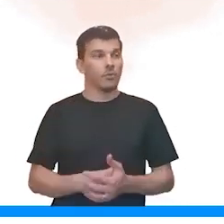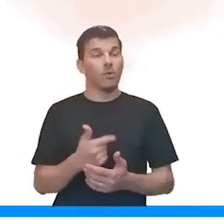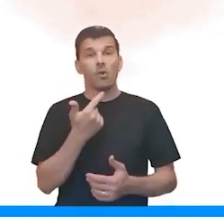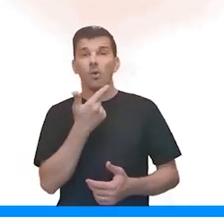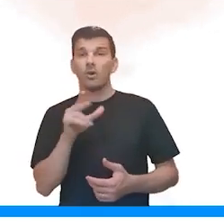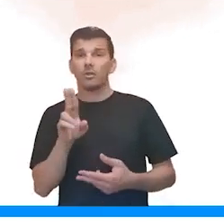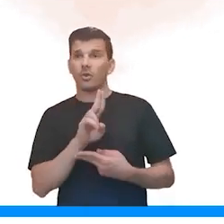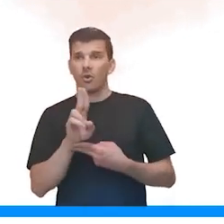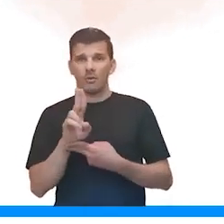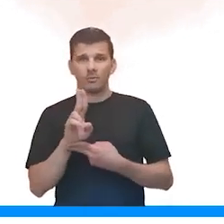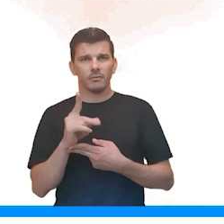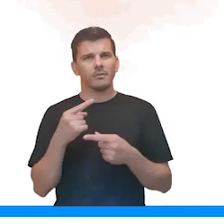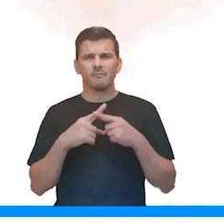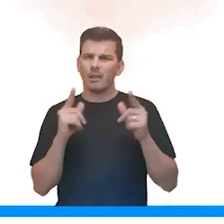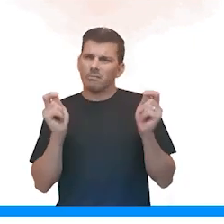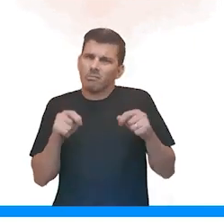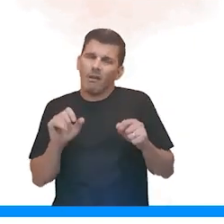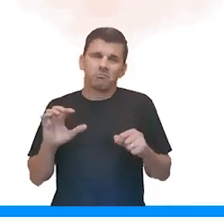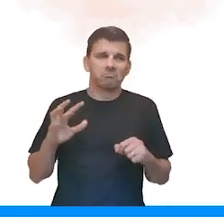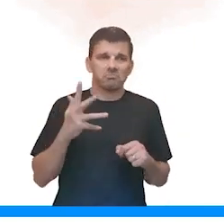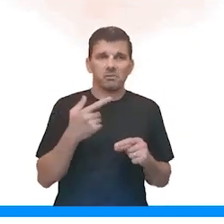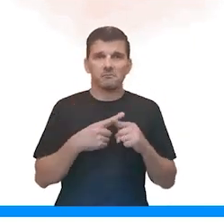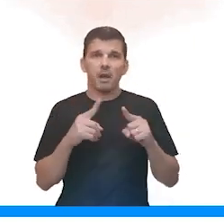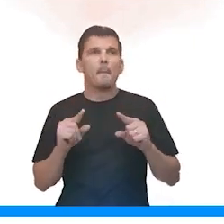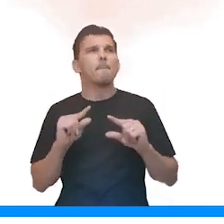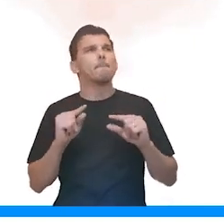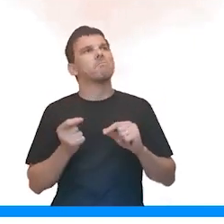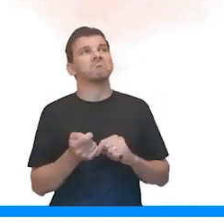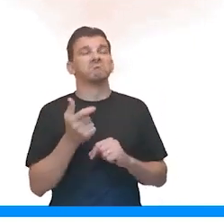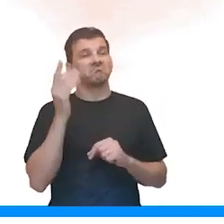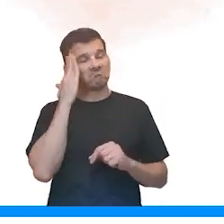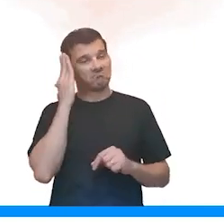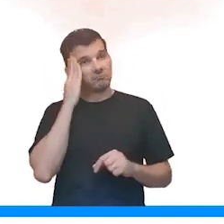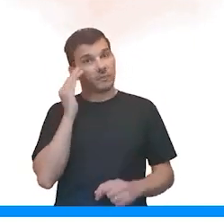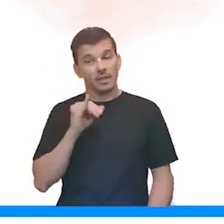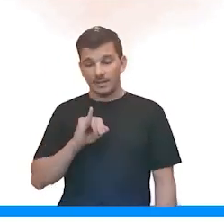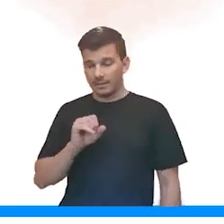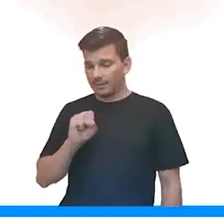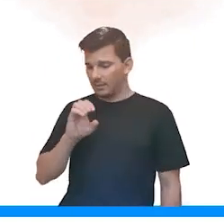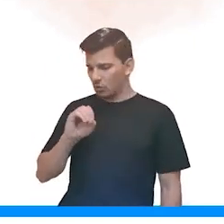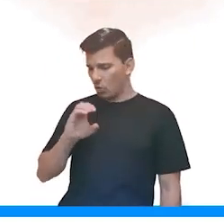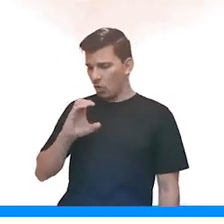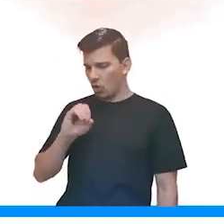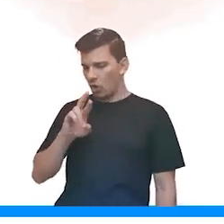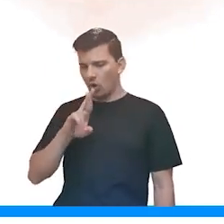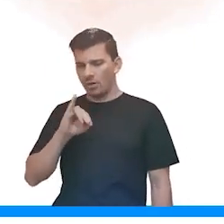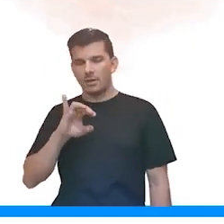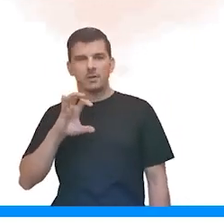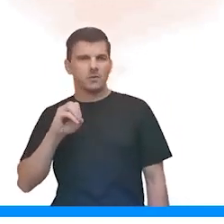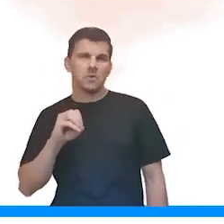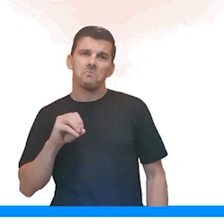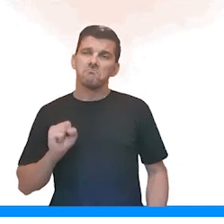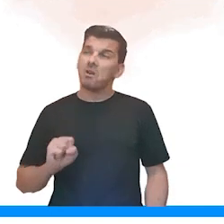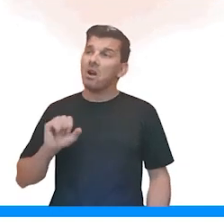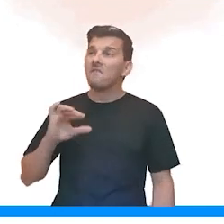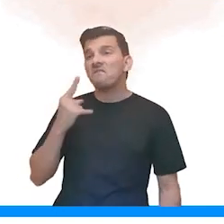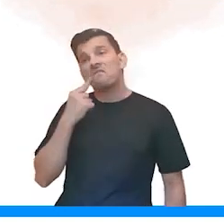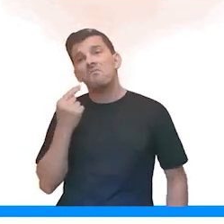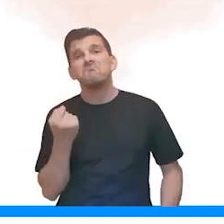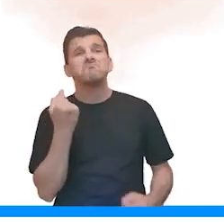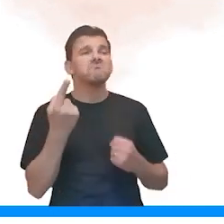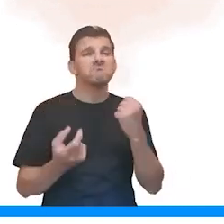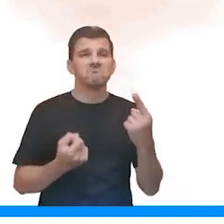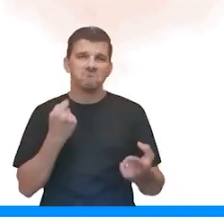isométrico. Tem outro nome, galera, que eu não falei antes, mas né, pode cair, mas não cai muito não. É o isocórico, tá